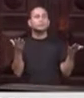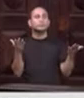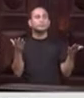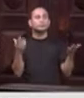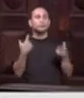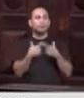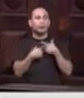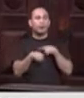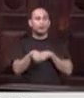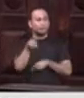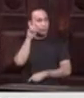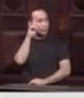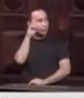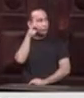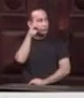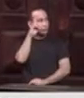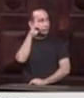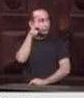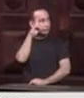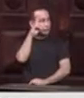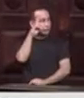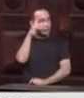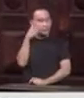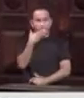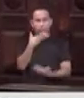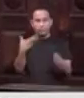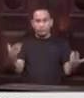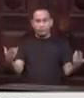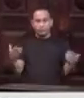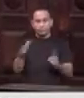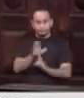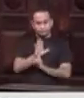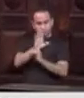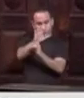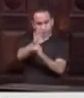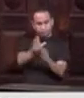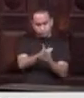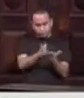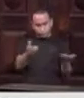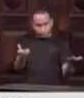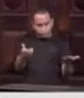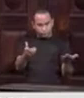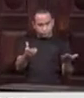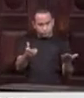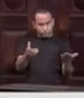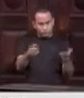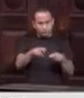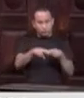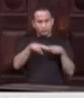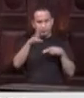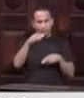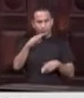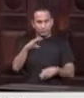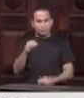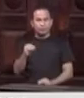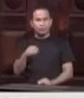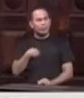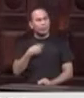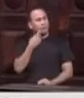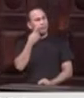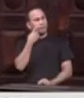Porque diariamente as coisas são publicadas no jornal sobre efetivo e eu